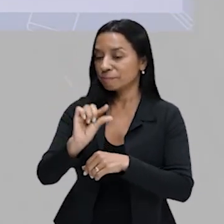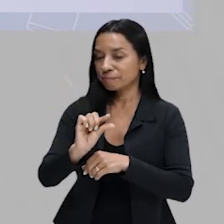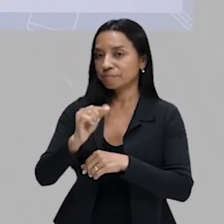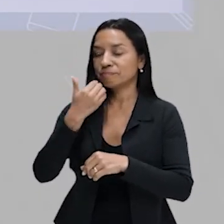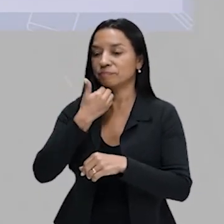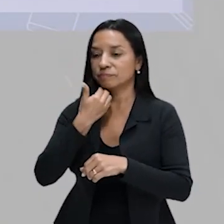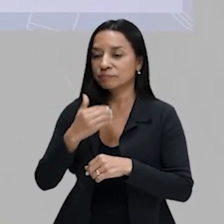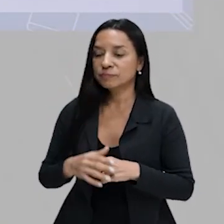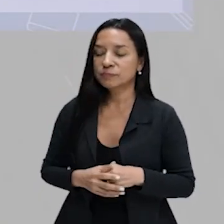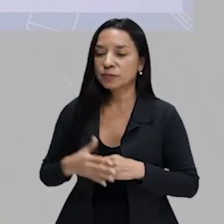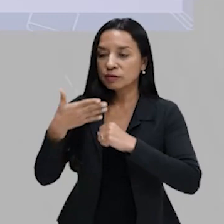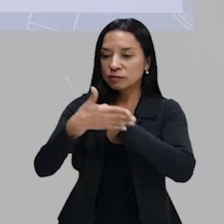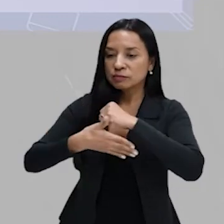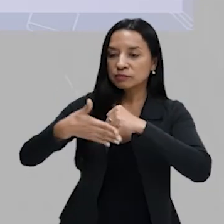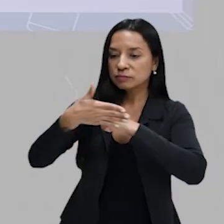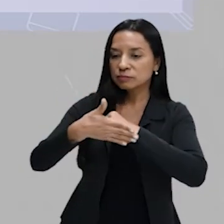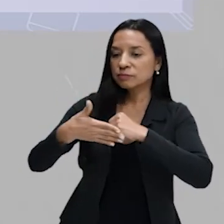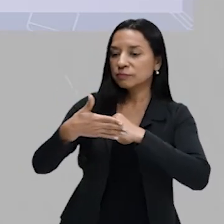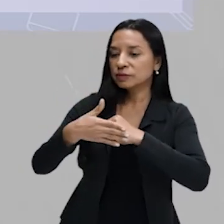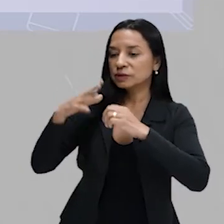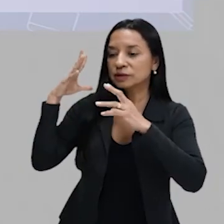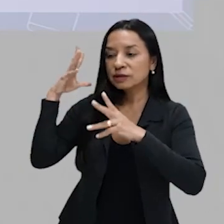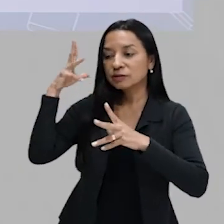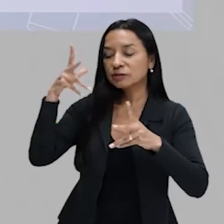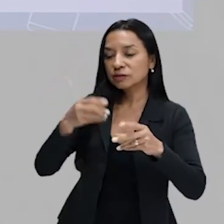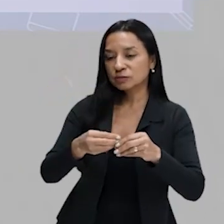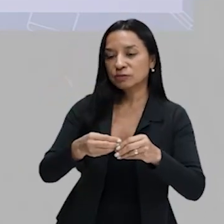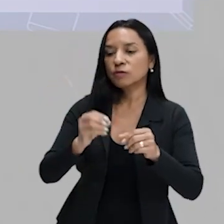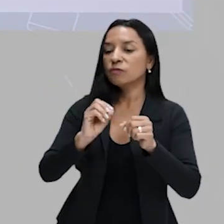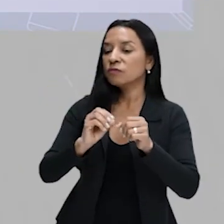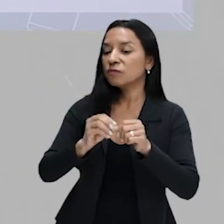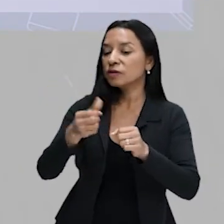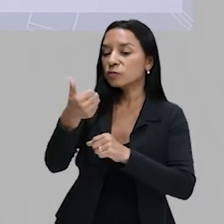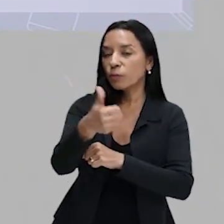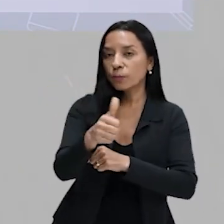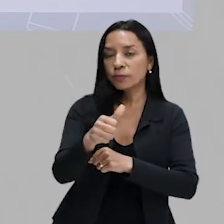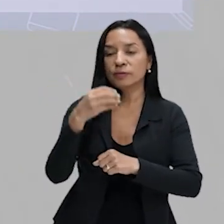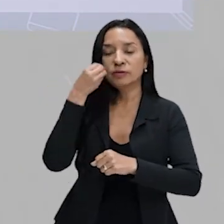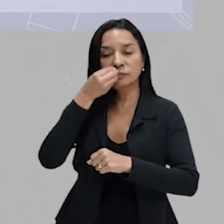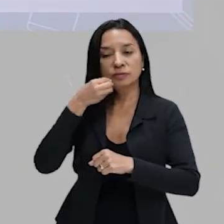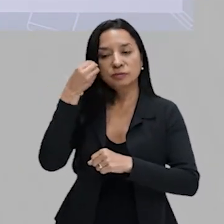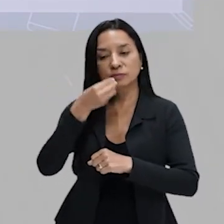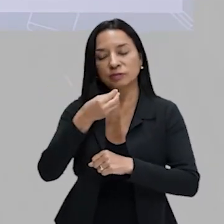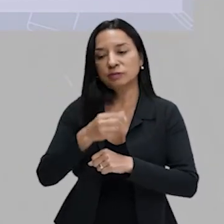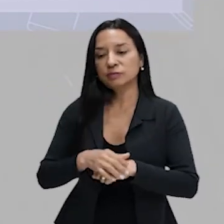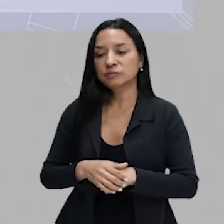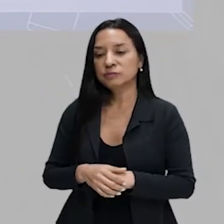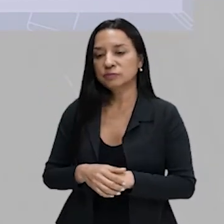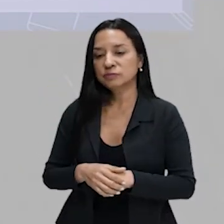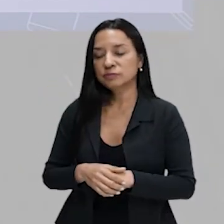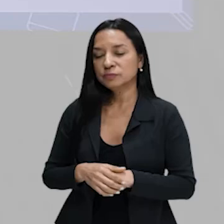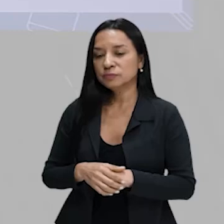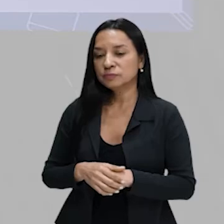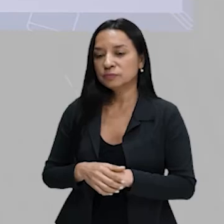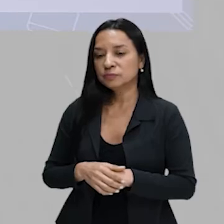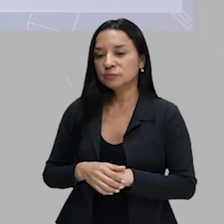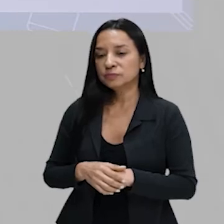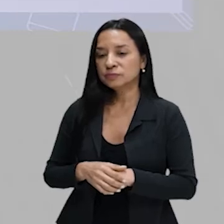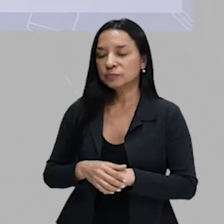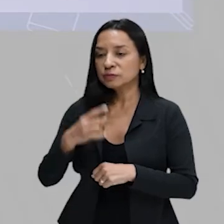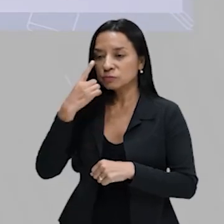Então, com base nessa dedução, ele fez o primeiro experimento. Ele convenceu que todos daquele hospital,